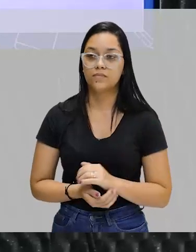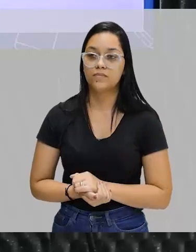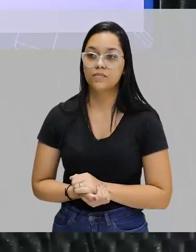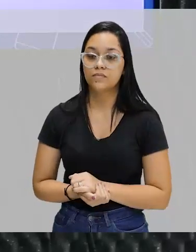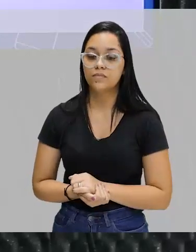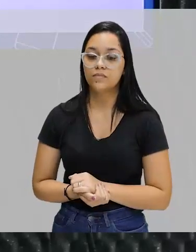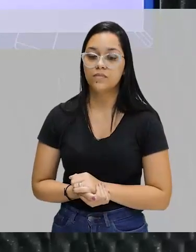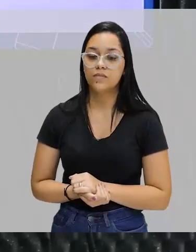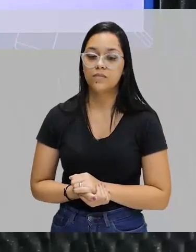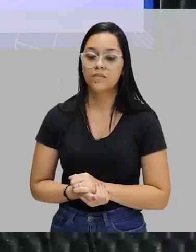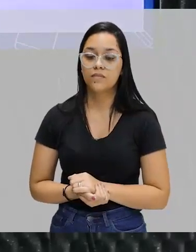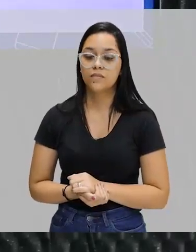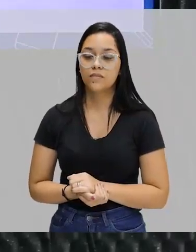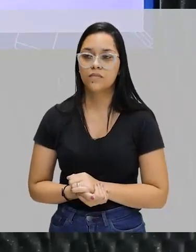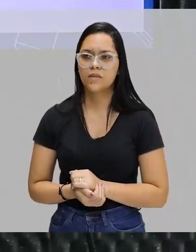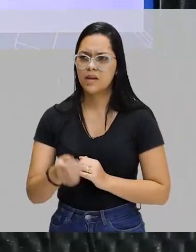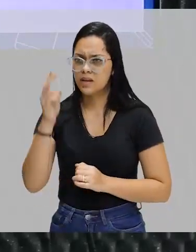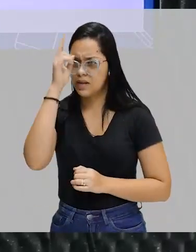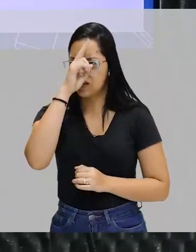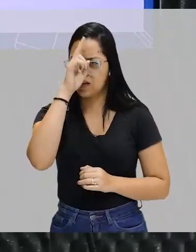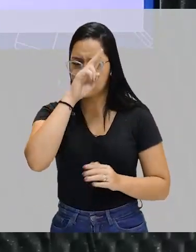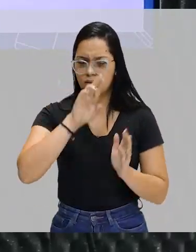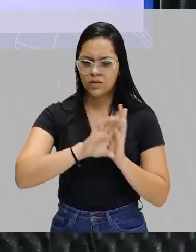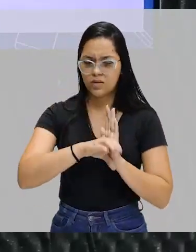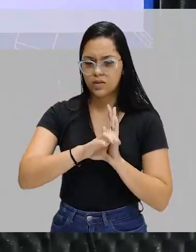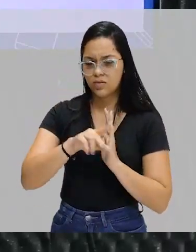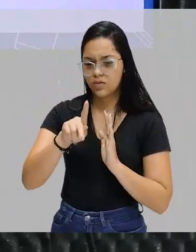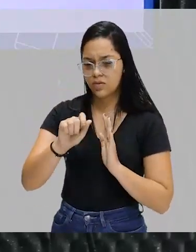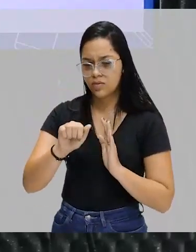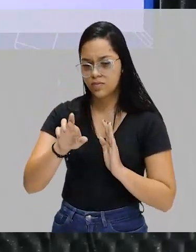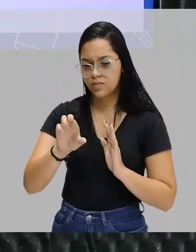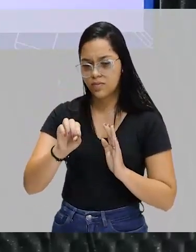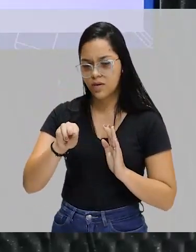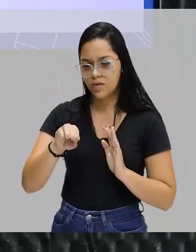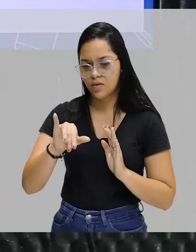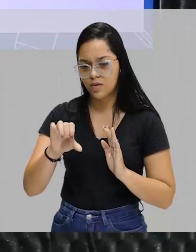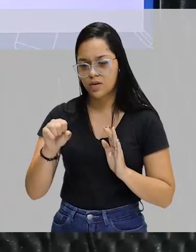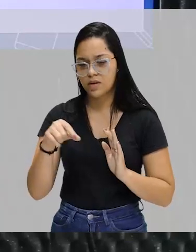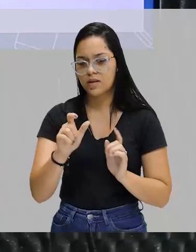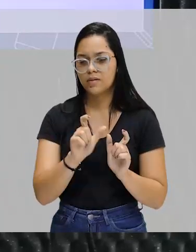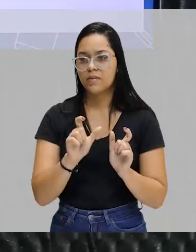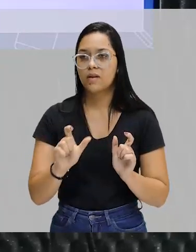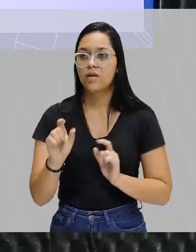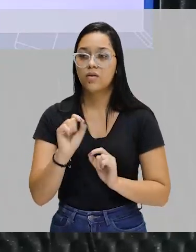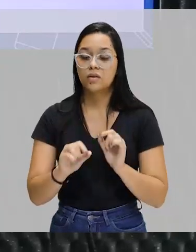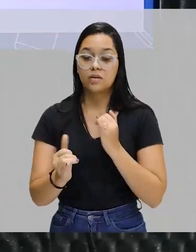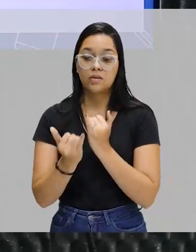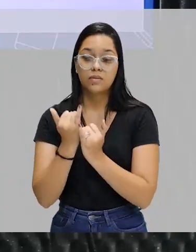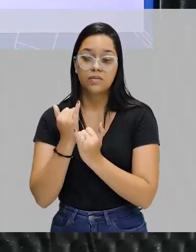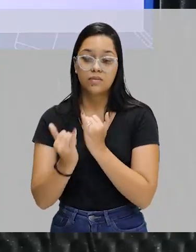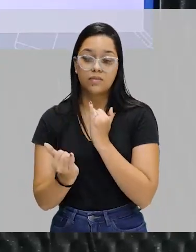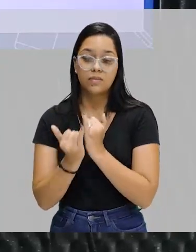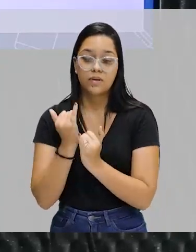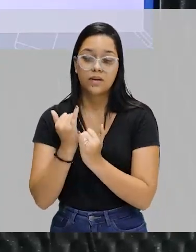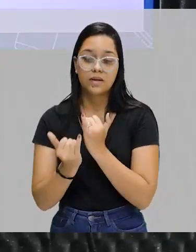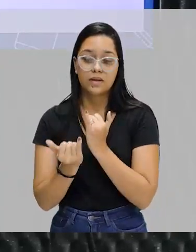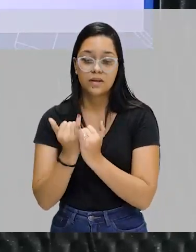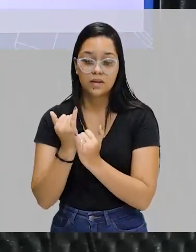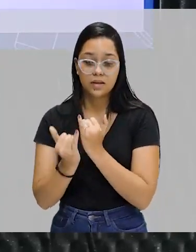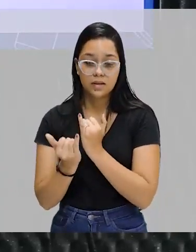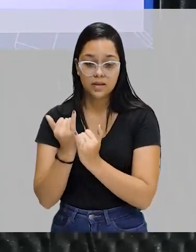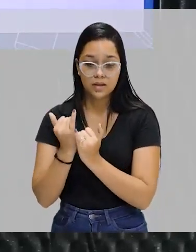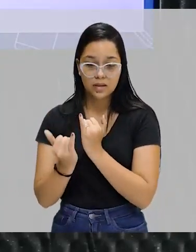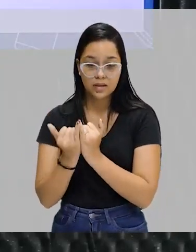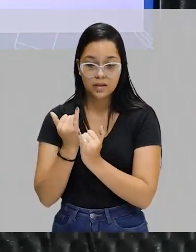retificar. Parônimas. Lembram do conceito de parônimas? Parônimas são aquelas palavras que são parecidas, né? Elas são